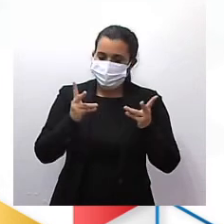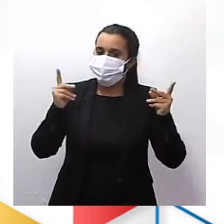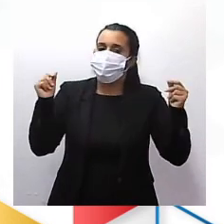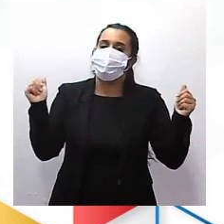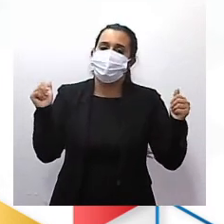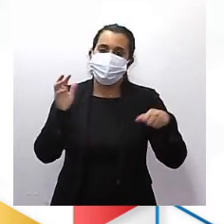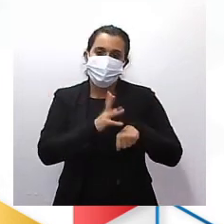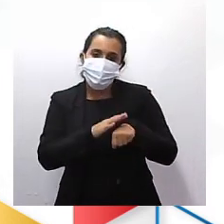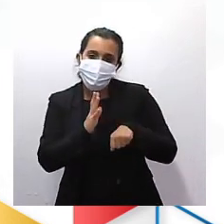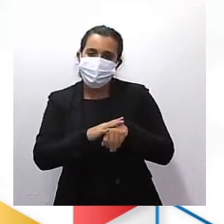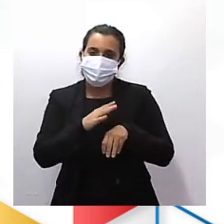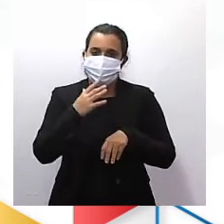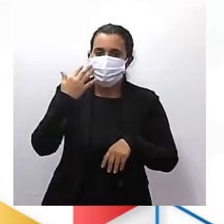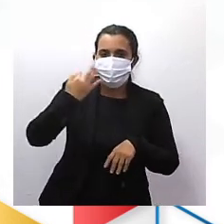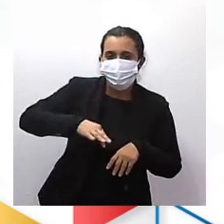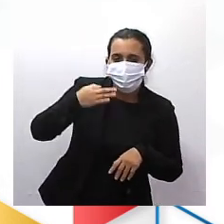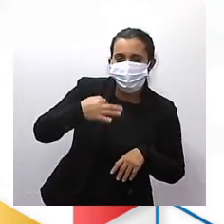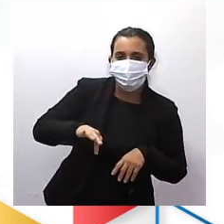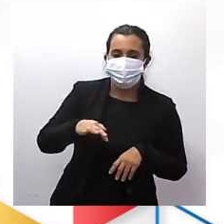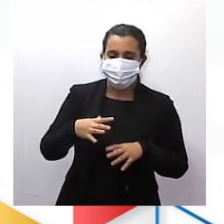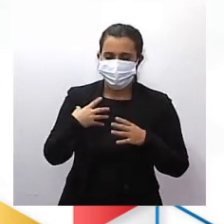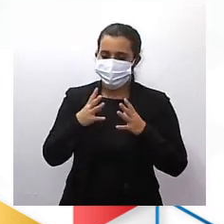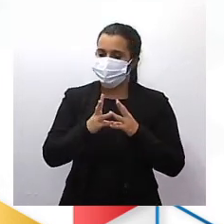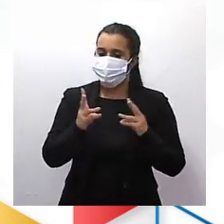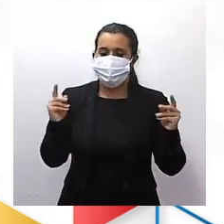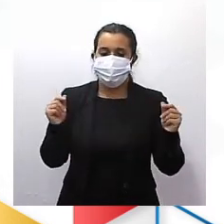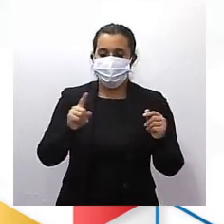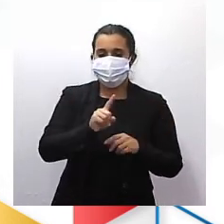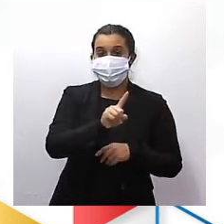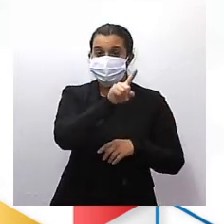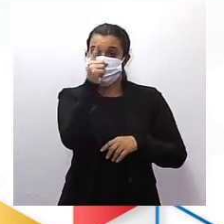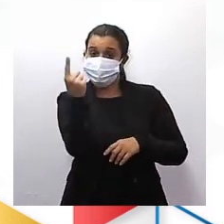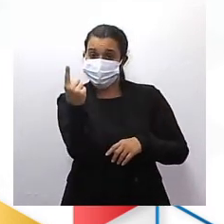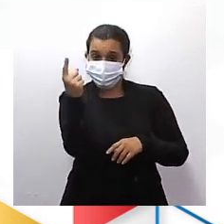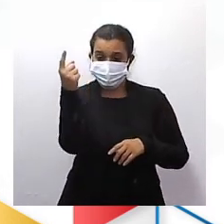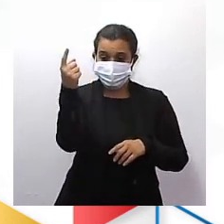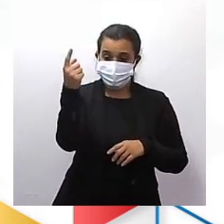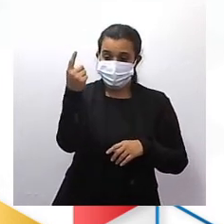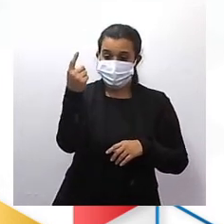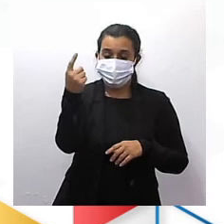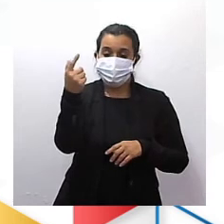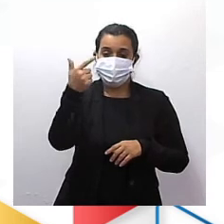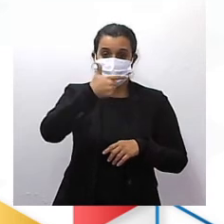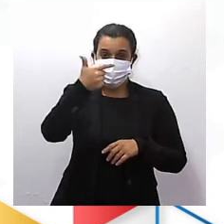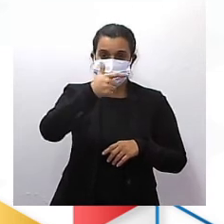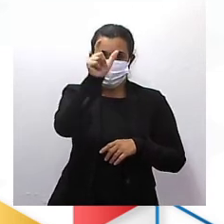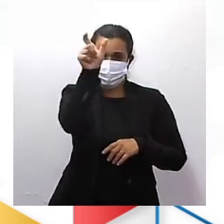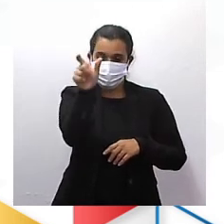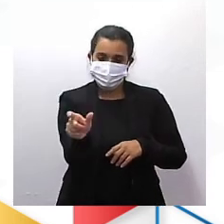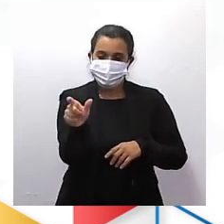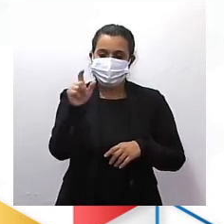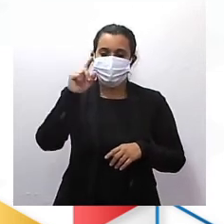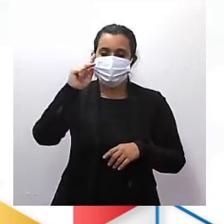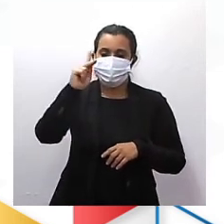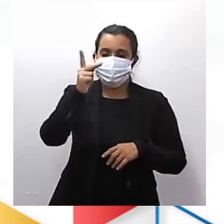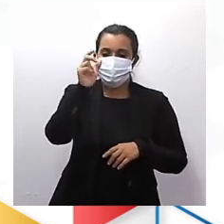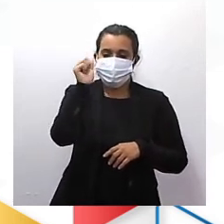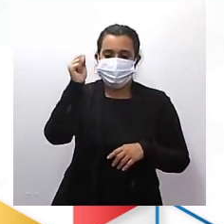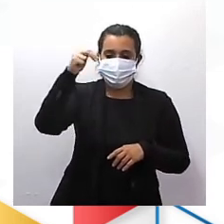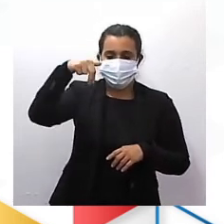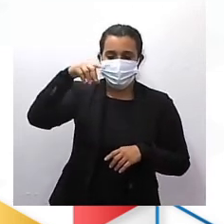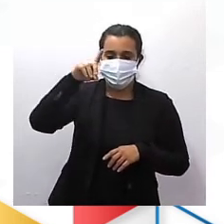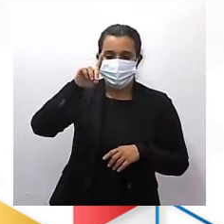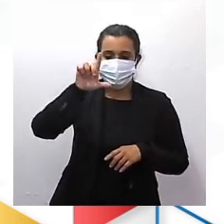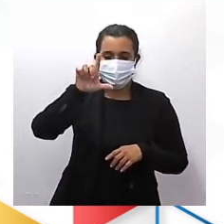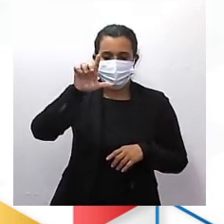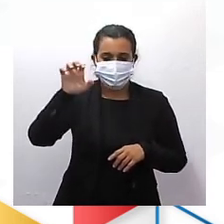próximo, na coluna do meio, a gente tem handle electric energy, ou seja, manipular energia elétrica. Abaixo